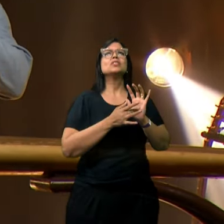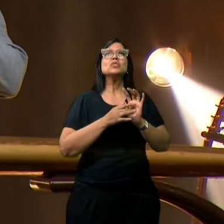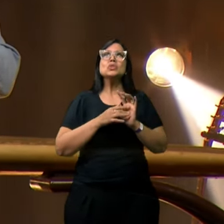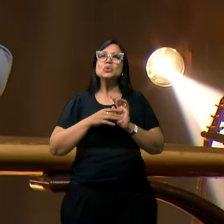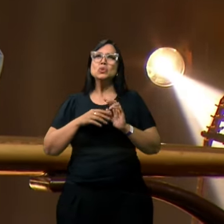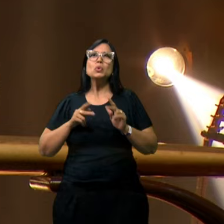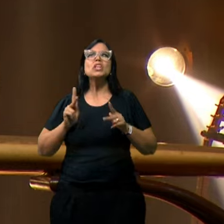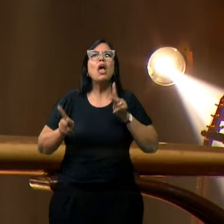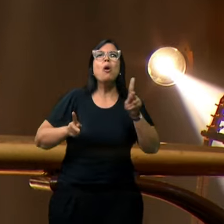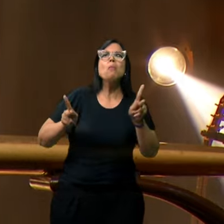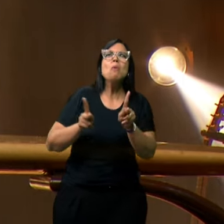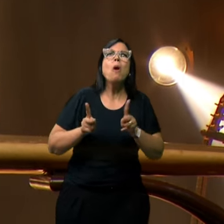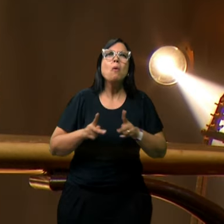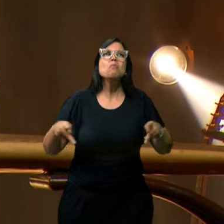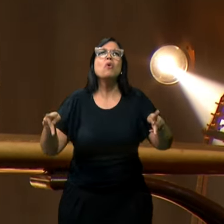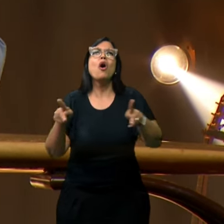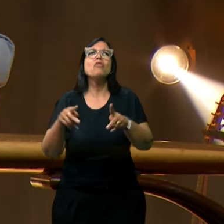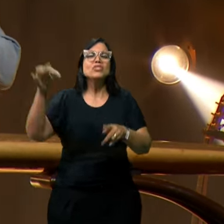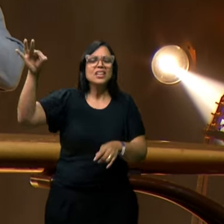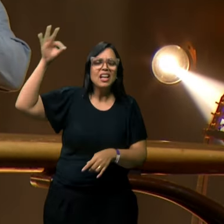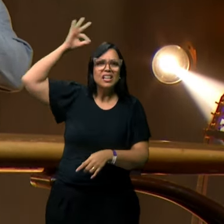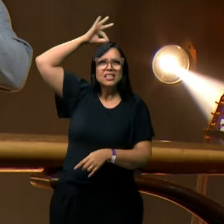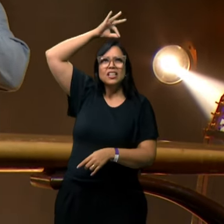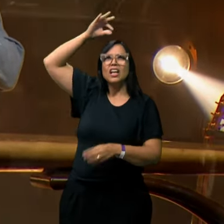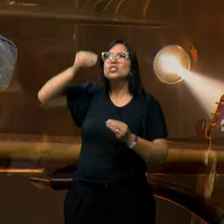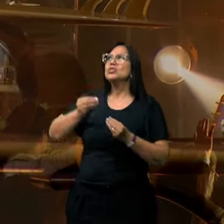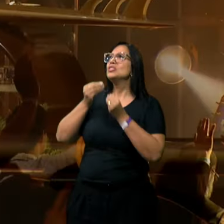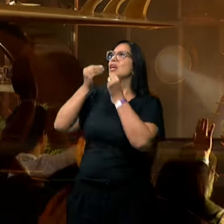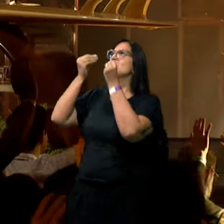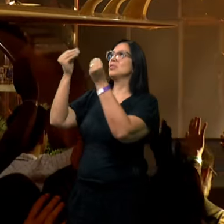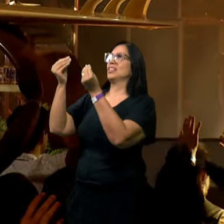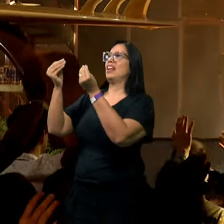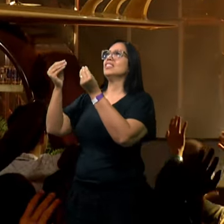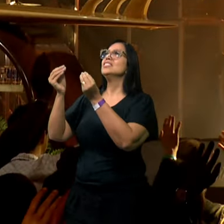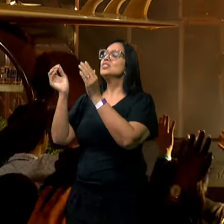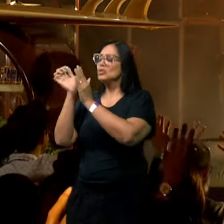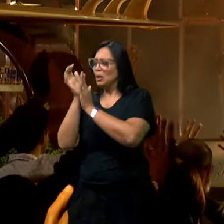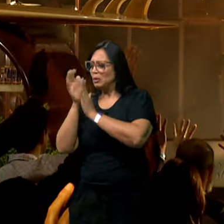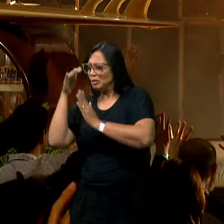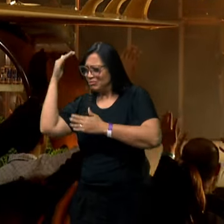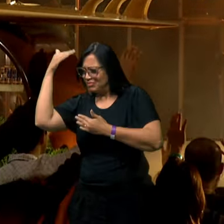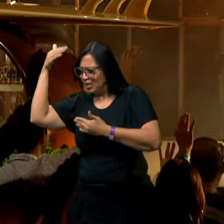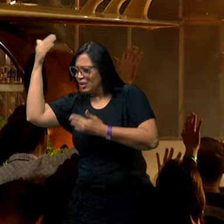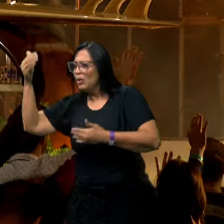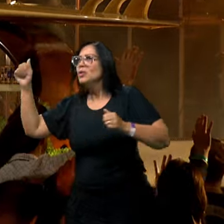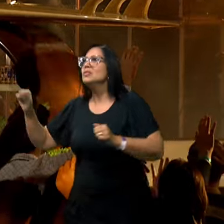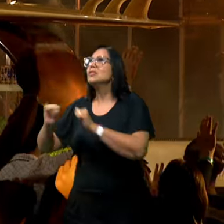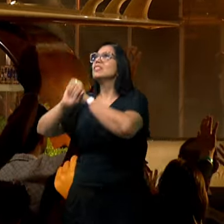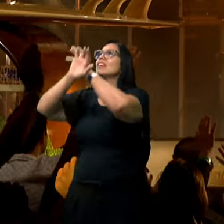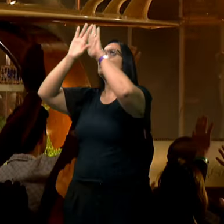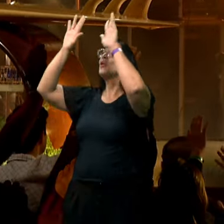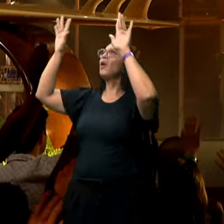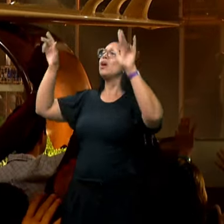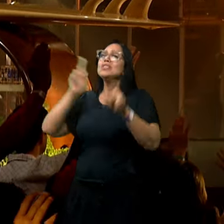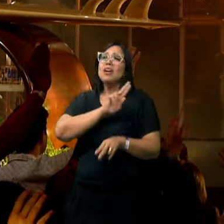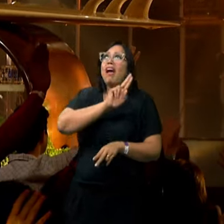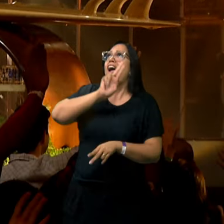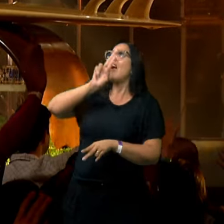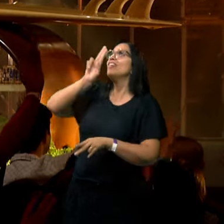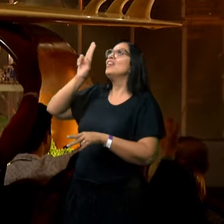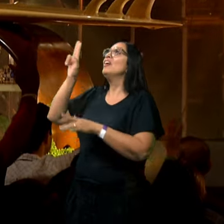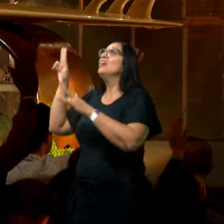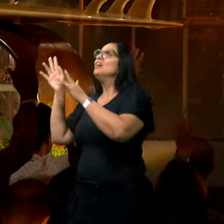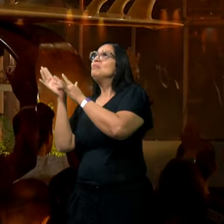seu povo que é santo recebe, Senhor. Te damos graça, te damos honra, louvor e glória. Em nome do